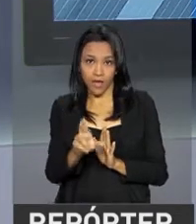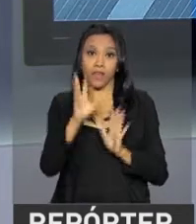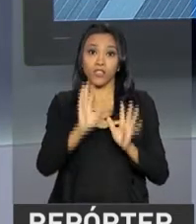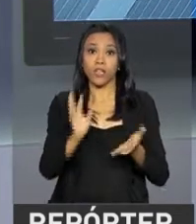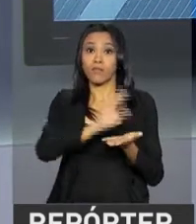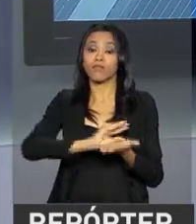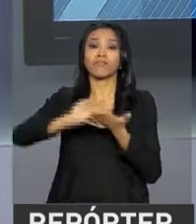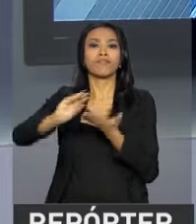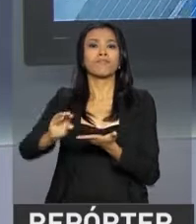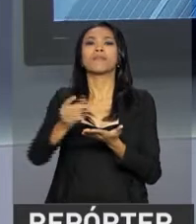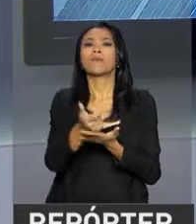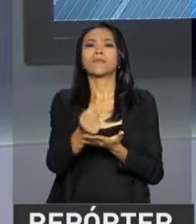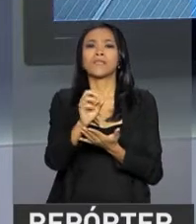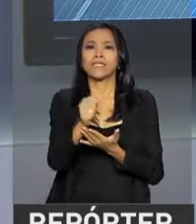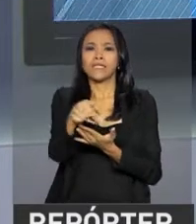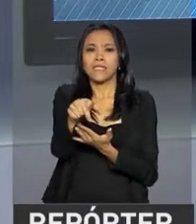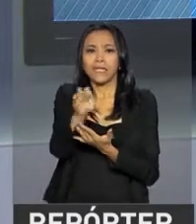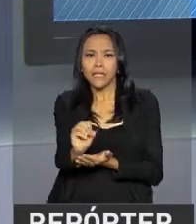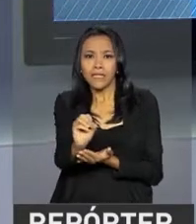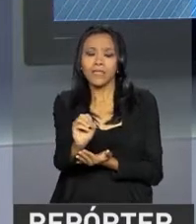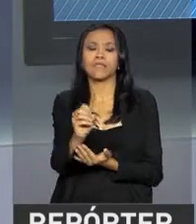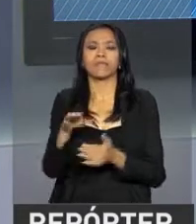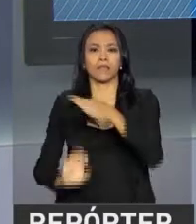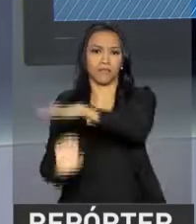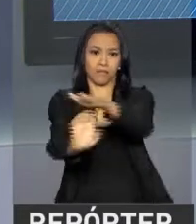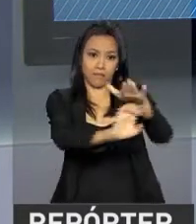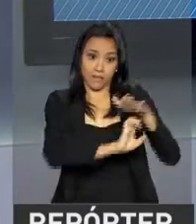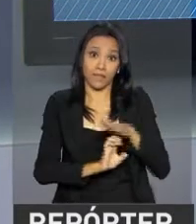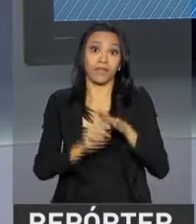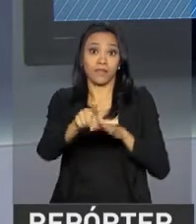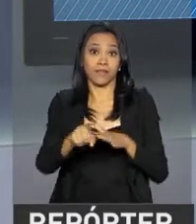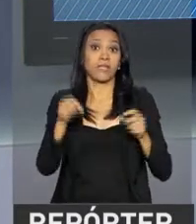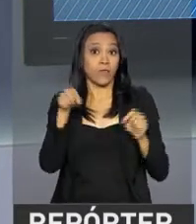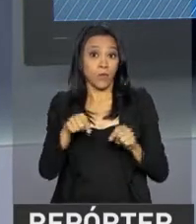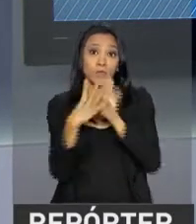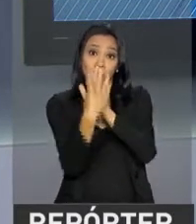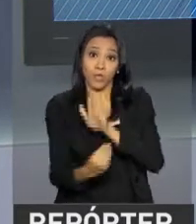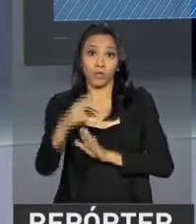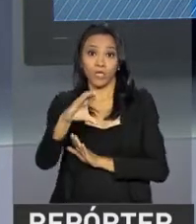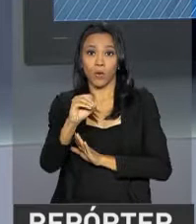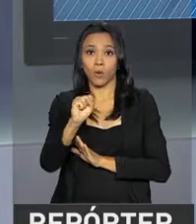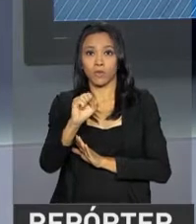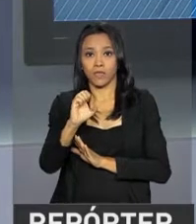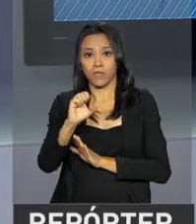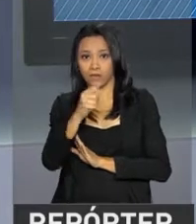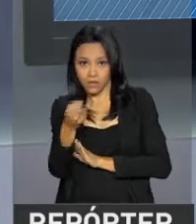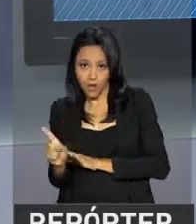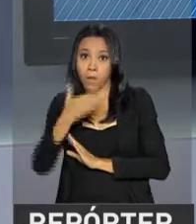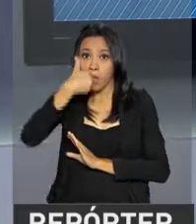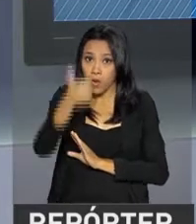privada 70 empreendimentos. De acordo com o governo, as concessões melhoraram a qualidade dos serviços prestados e deram